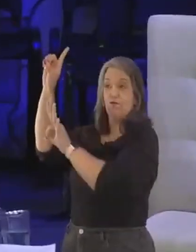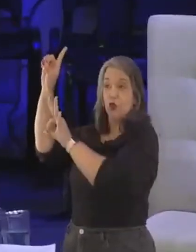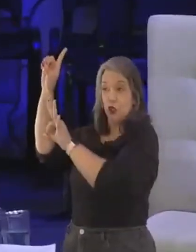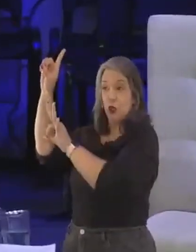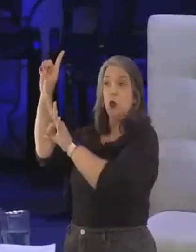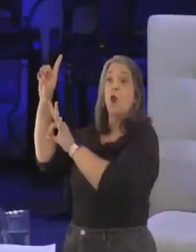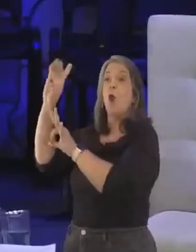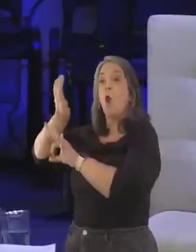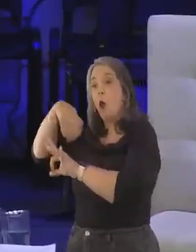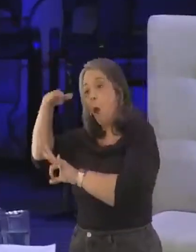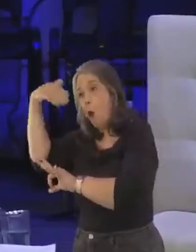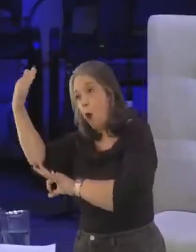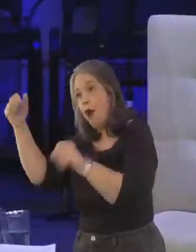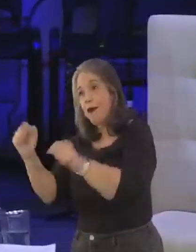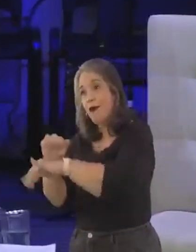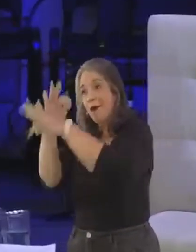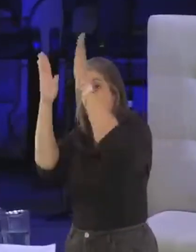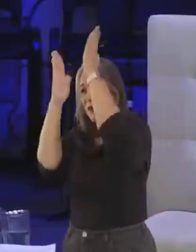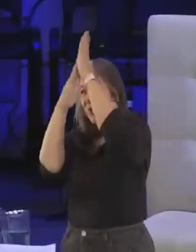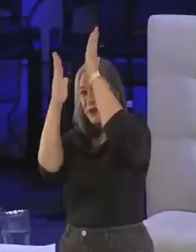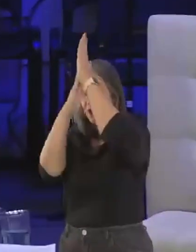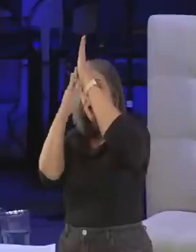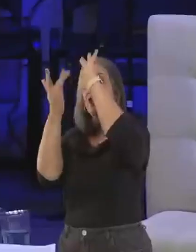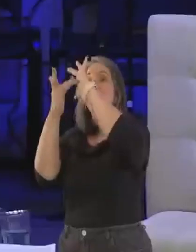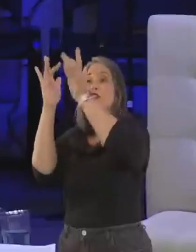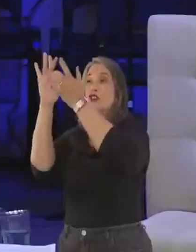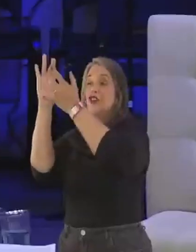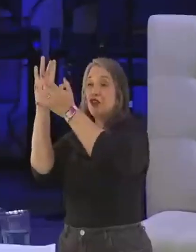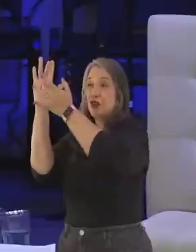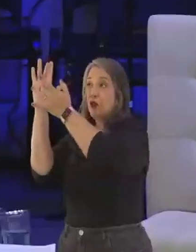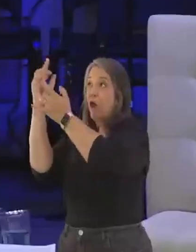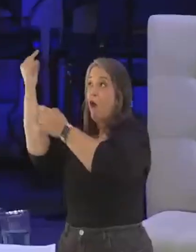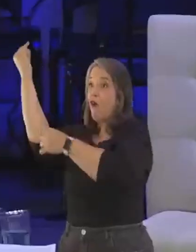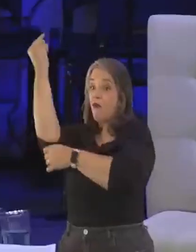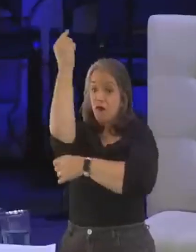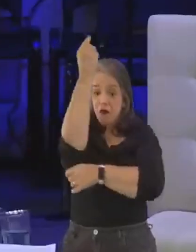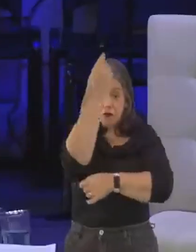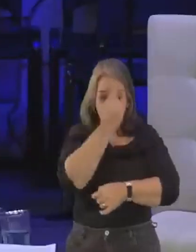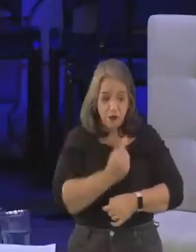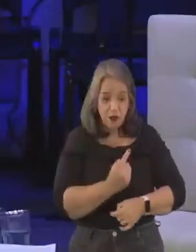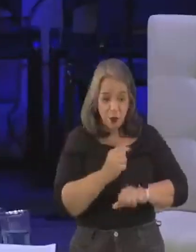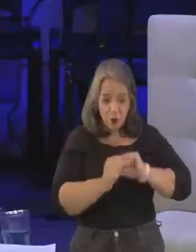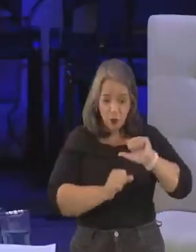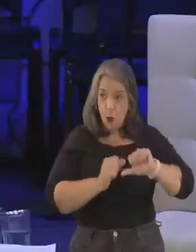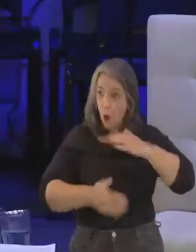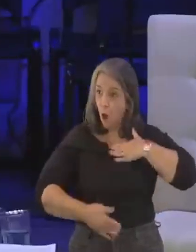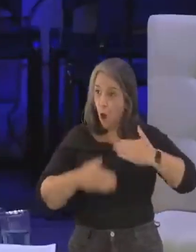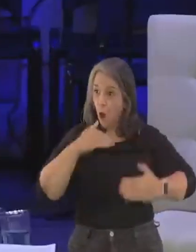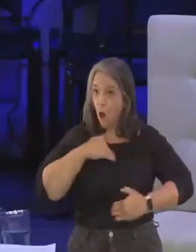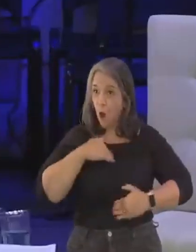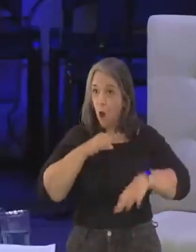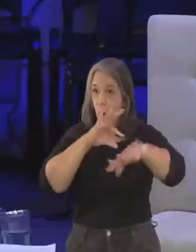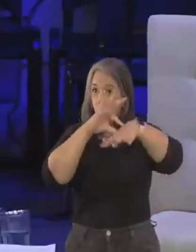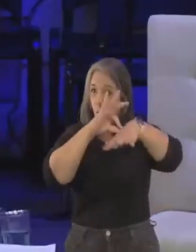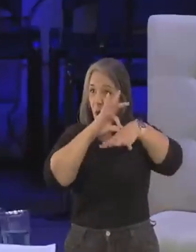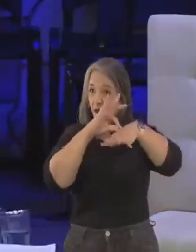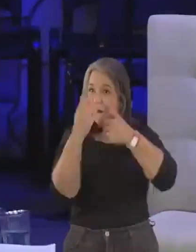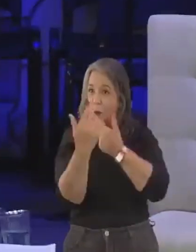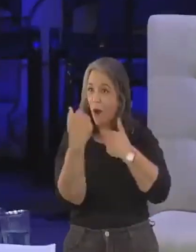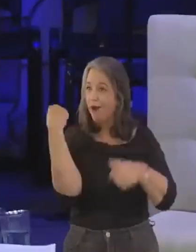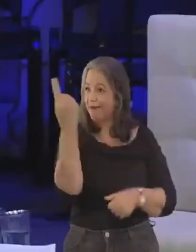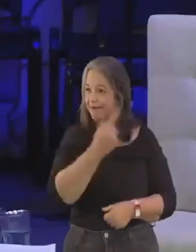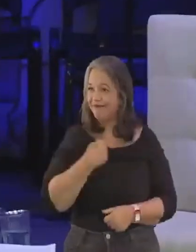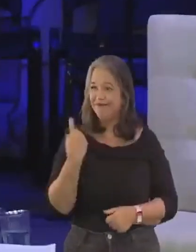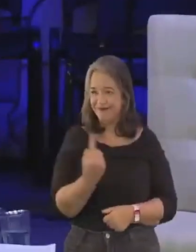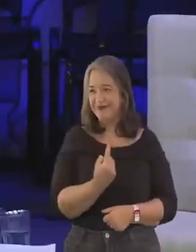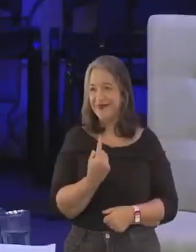carne e habitou entre nós, e por isto, exatamente por isto, nós estamos aqui nesta manhã. Jesus Cristo